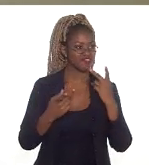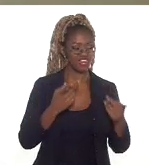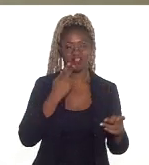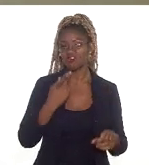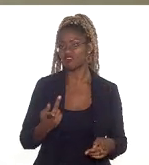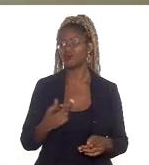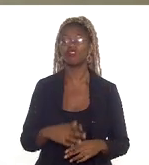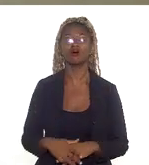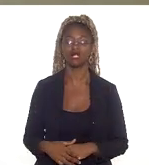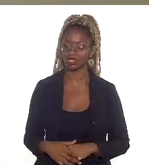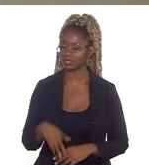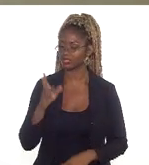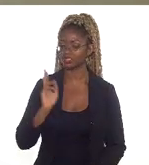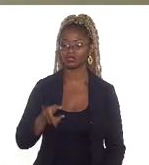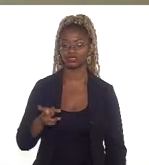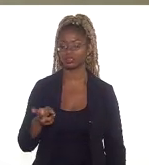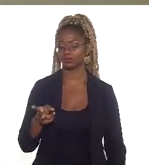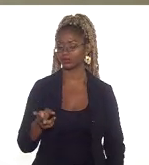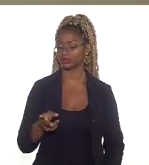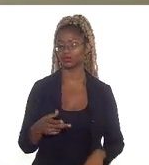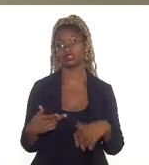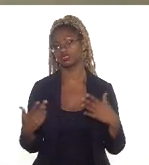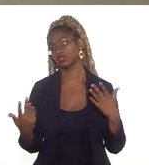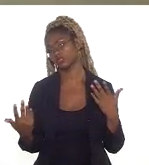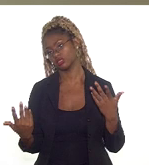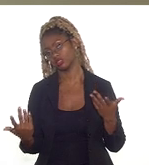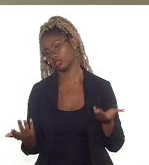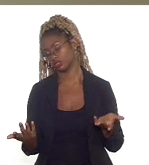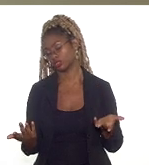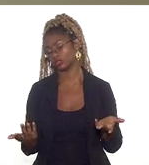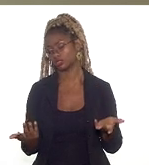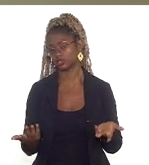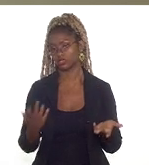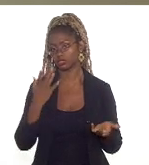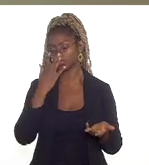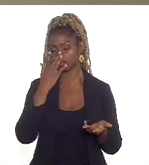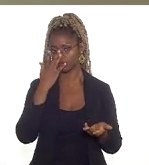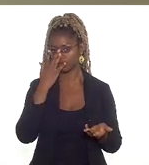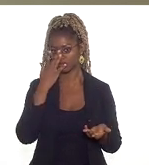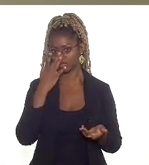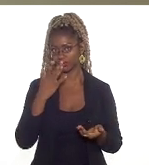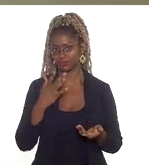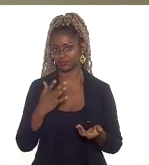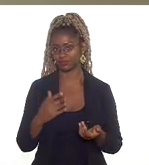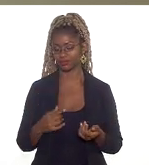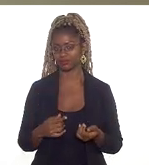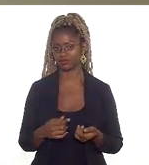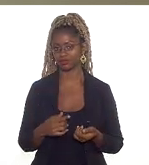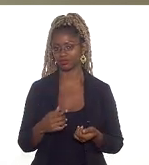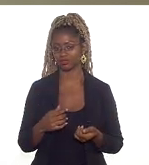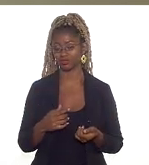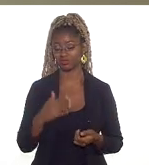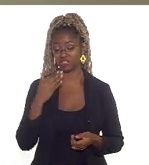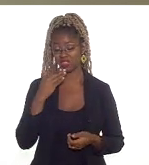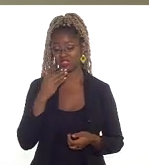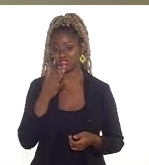fiscal, exatamente, de não ter esse planejamento de desenvolvimento econômico e social que a gente vive, a